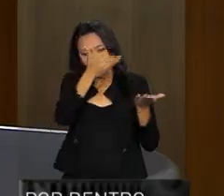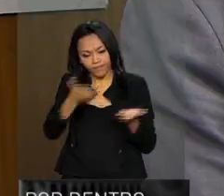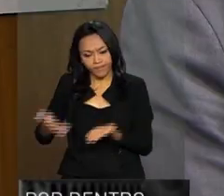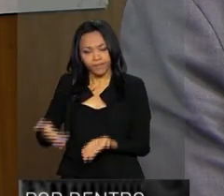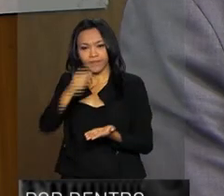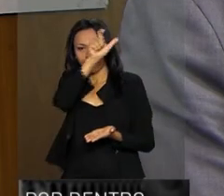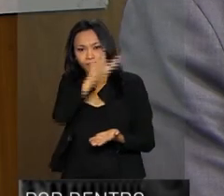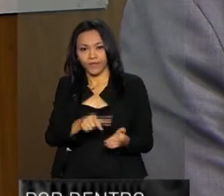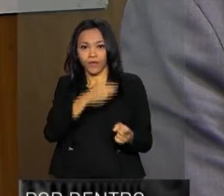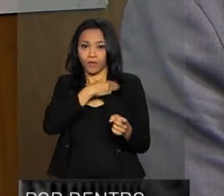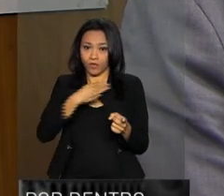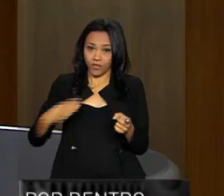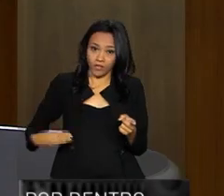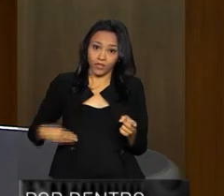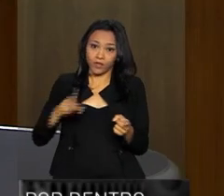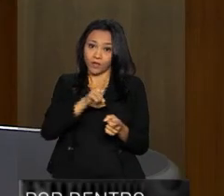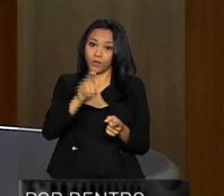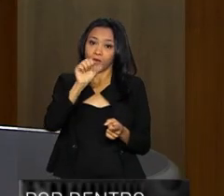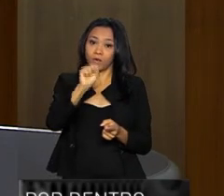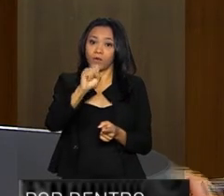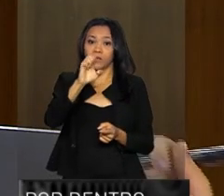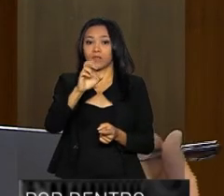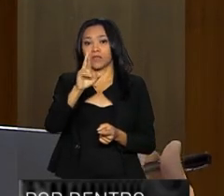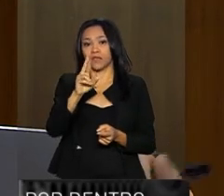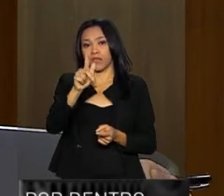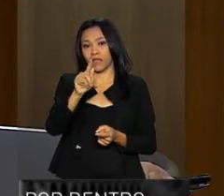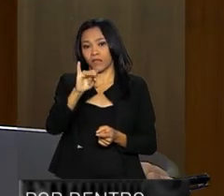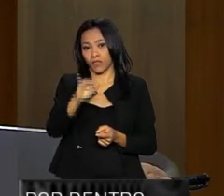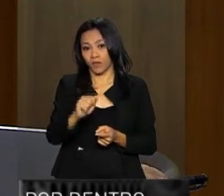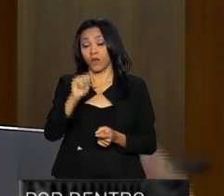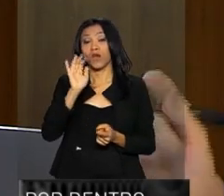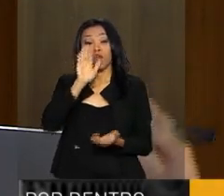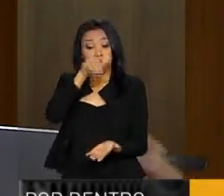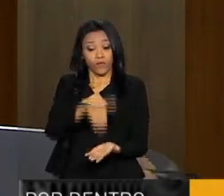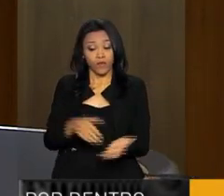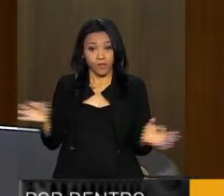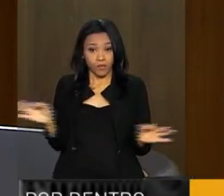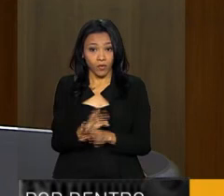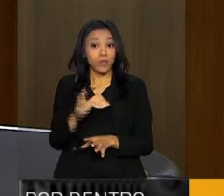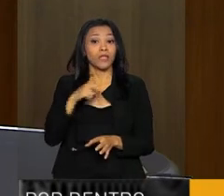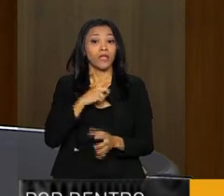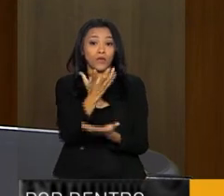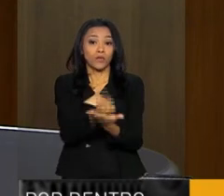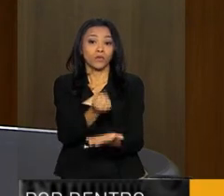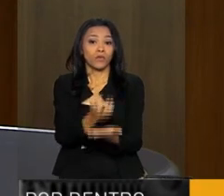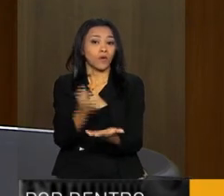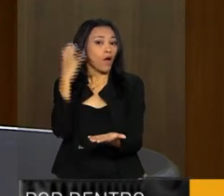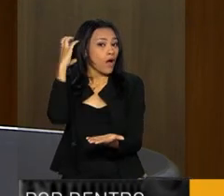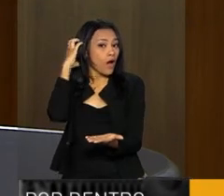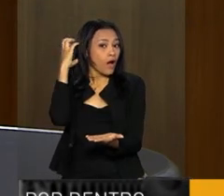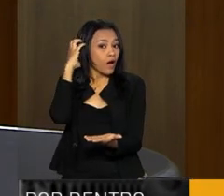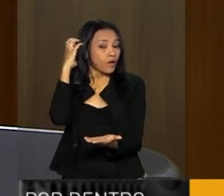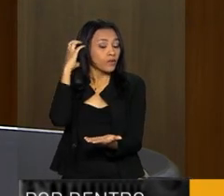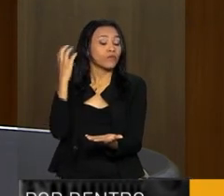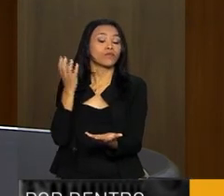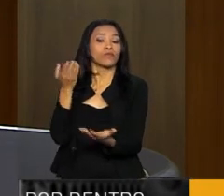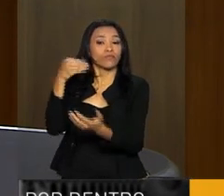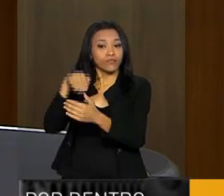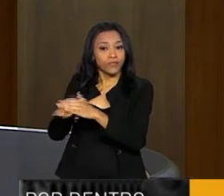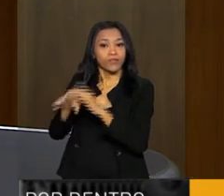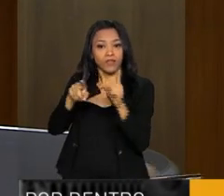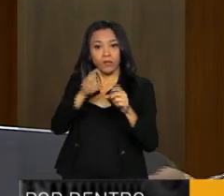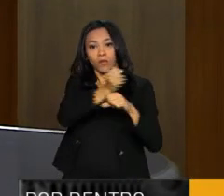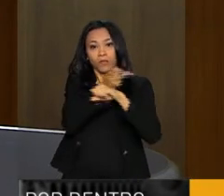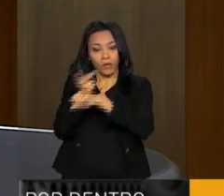sérgio sá leitão lembrando que ao final do programa o áudio está disponível no site da rede nacional de rádio nós estamos ao vivo